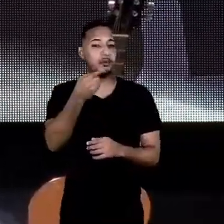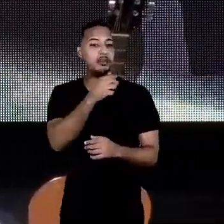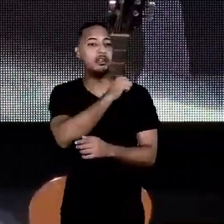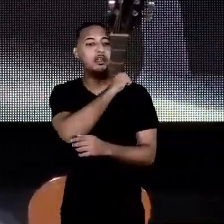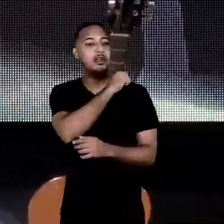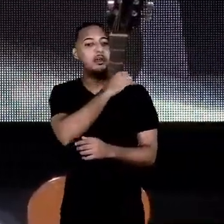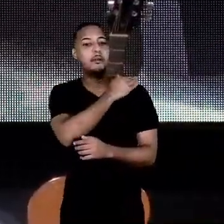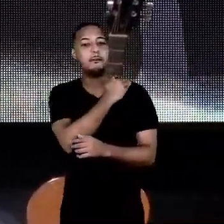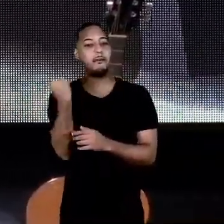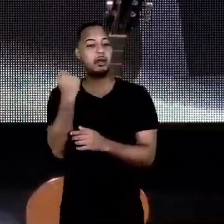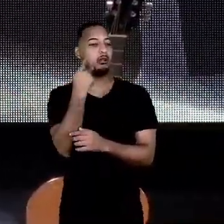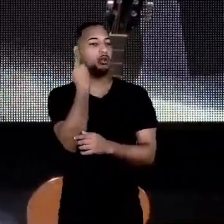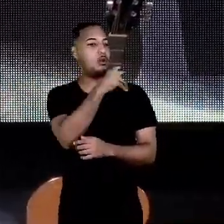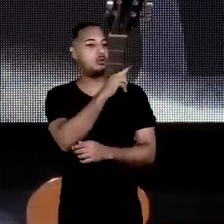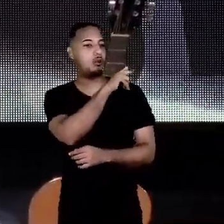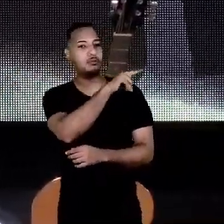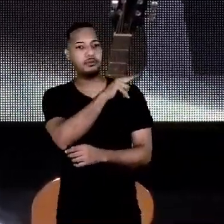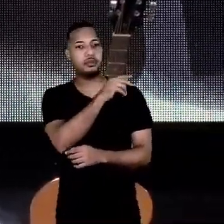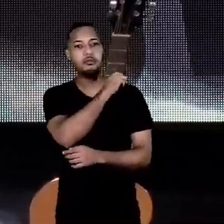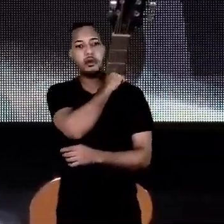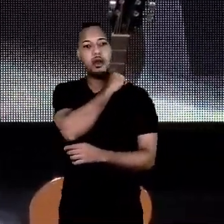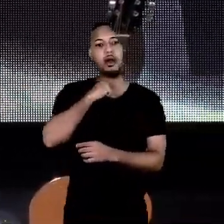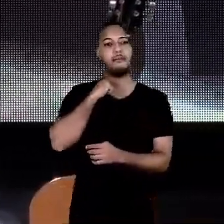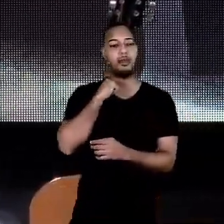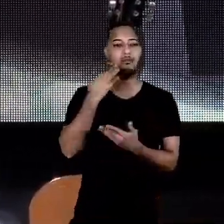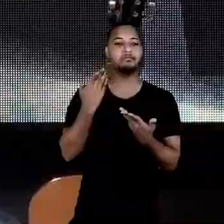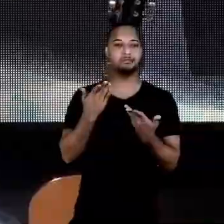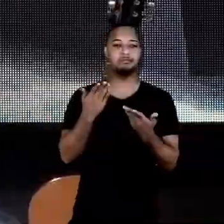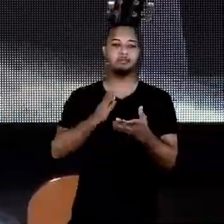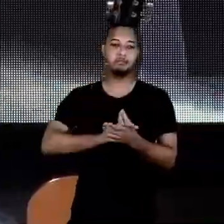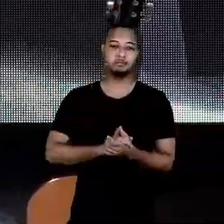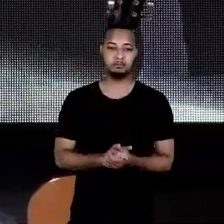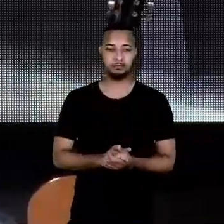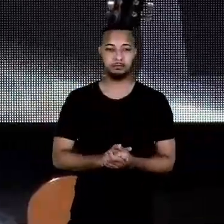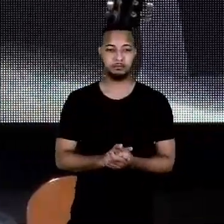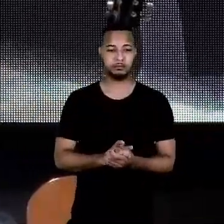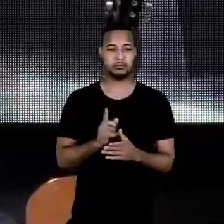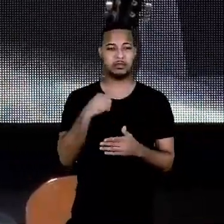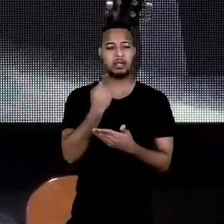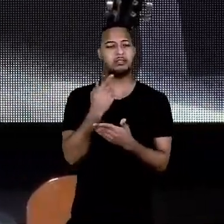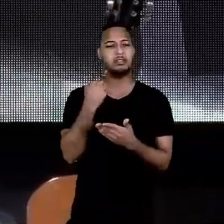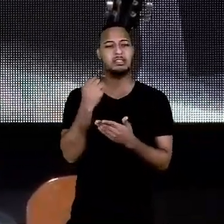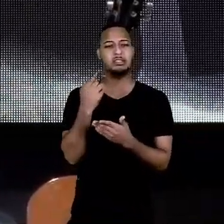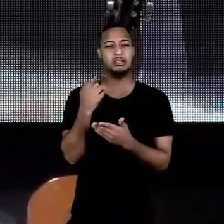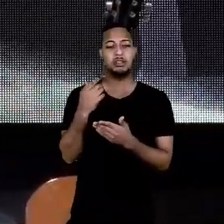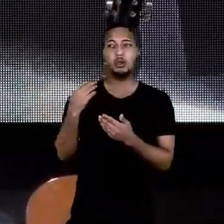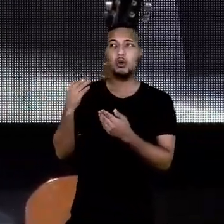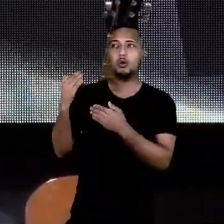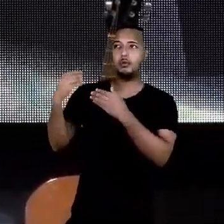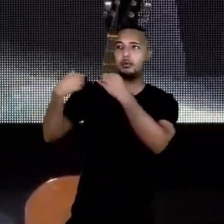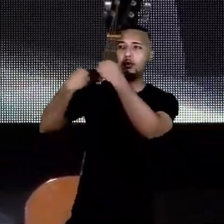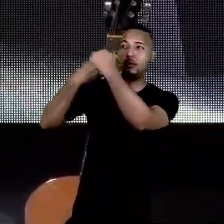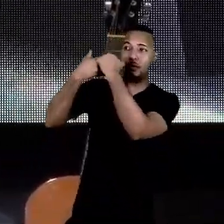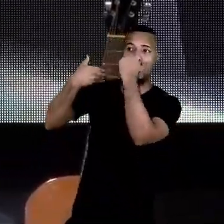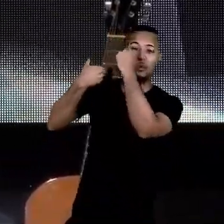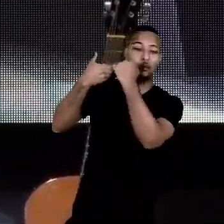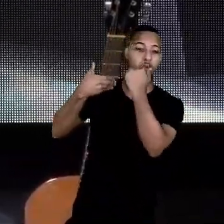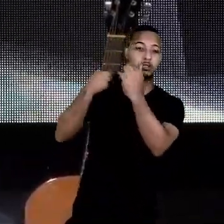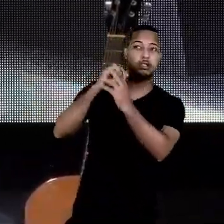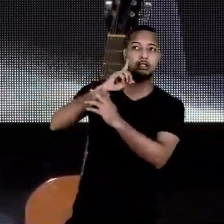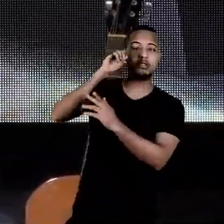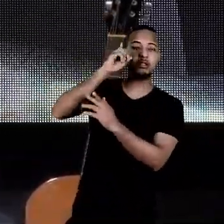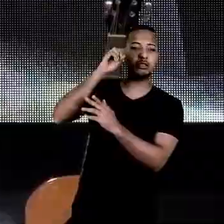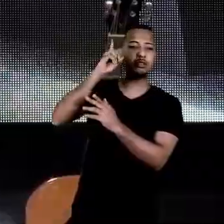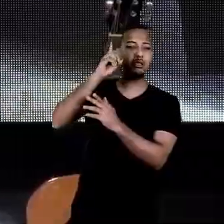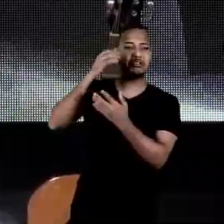muito cuidado. A gente não pode ignorar a nossa consciência, o conselho do próprio Deus. A gente não pode.